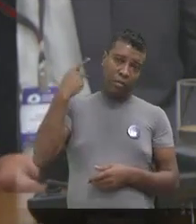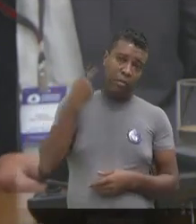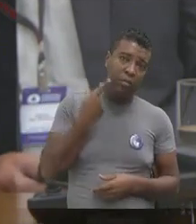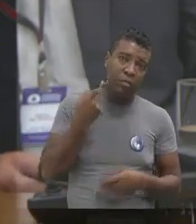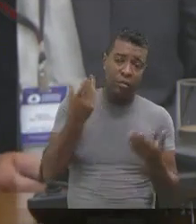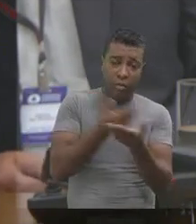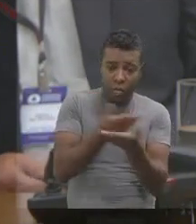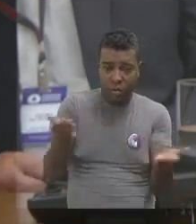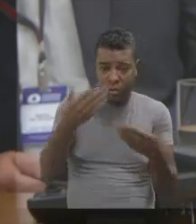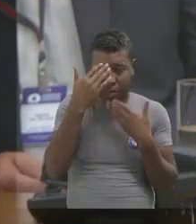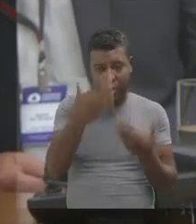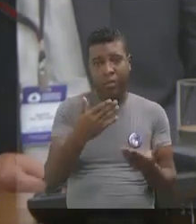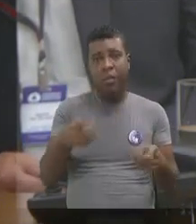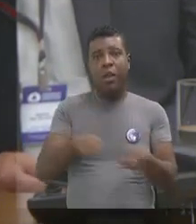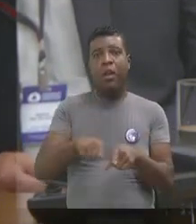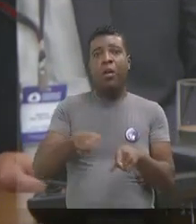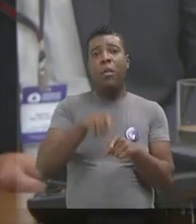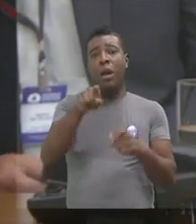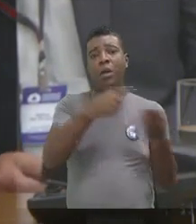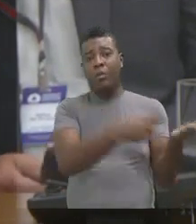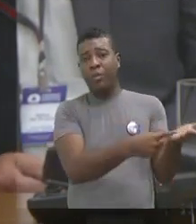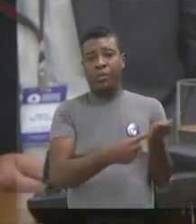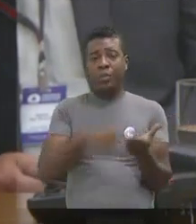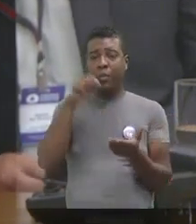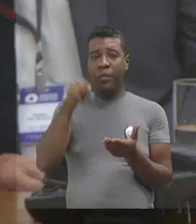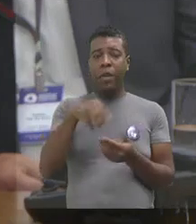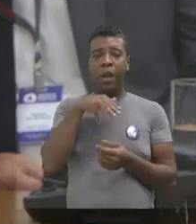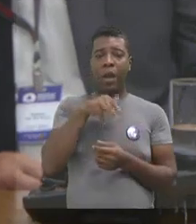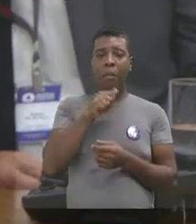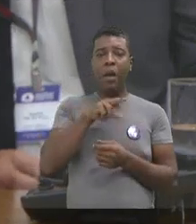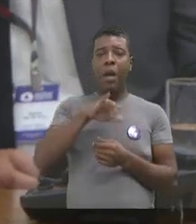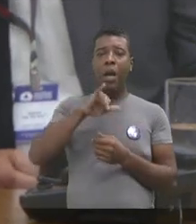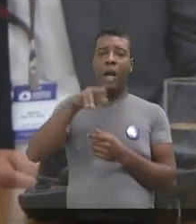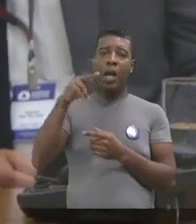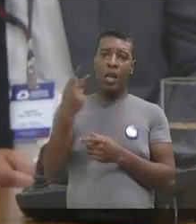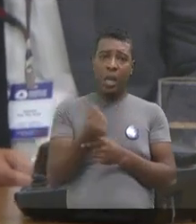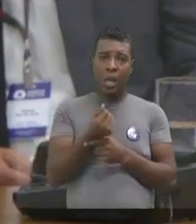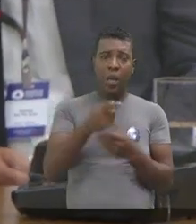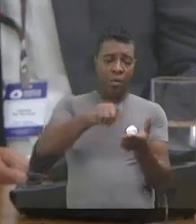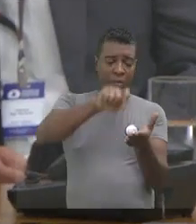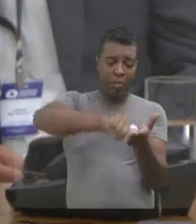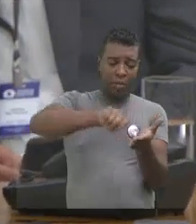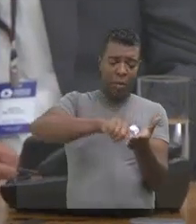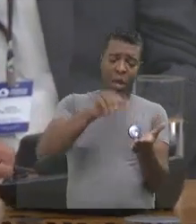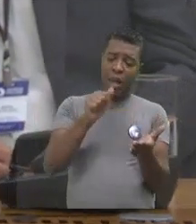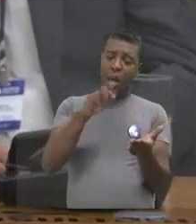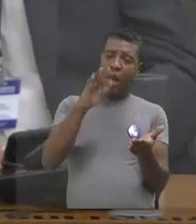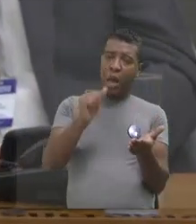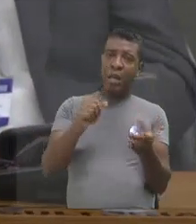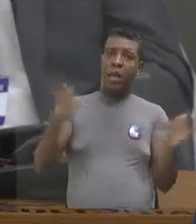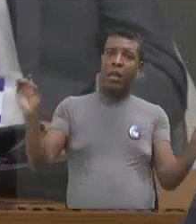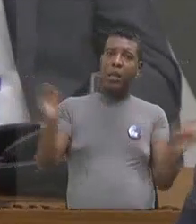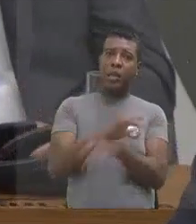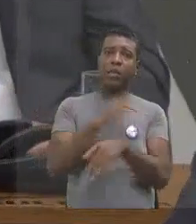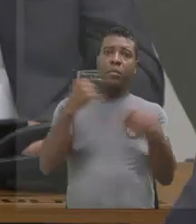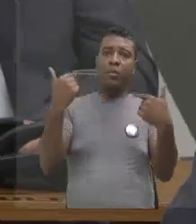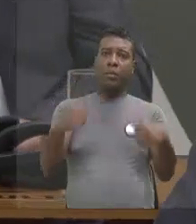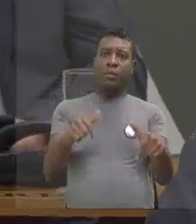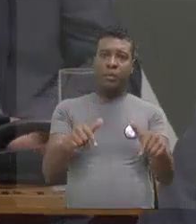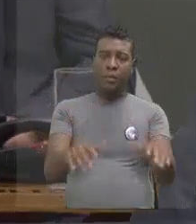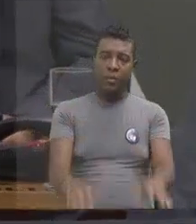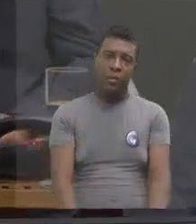e da convidada que a nossa secretária Marília determina os trabalhos